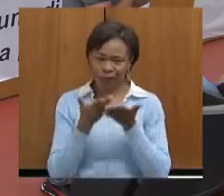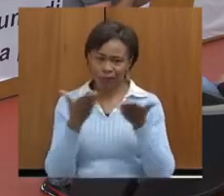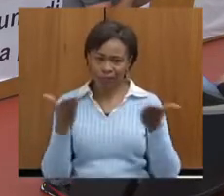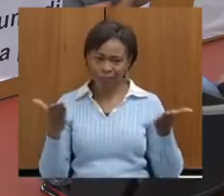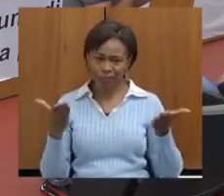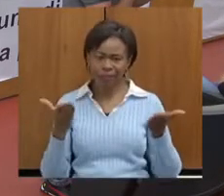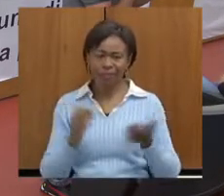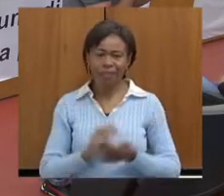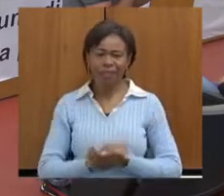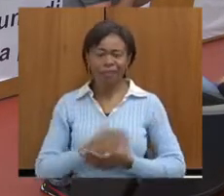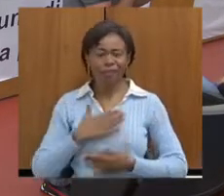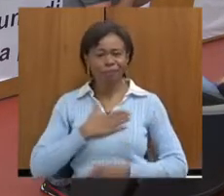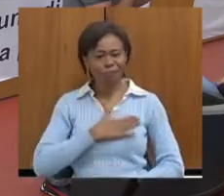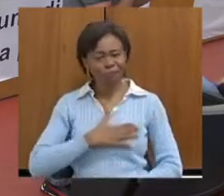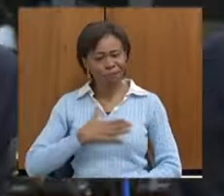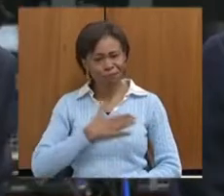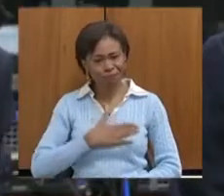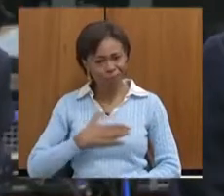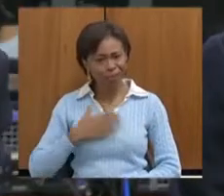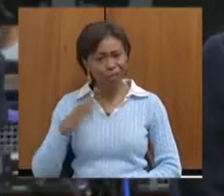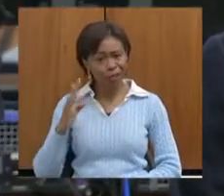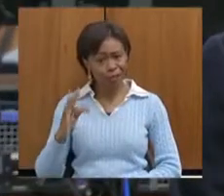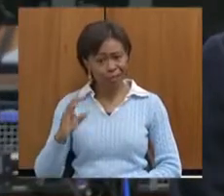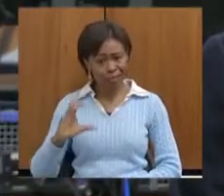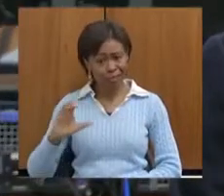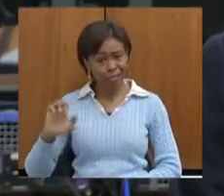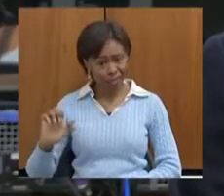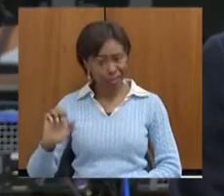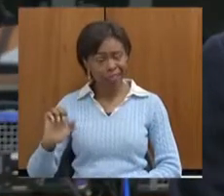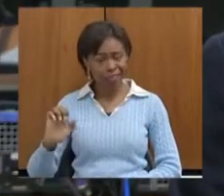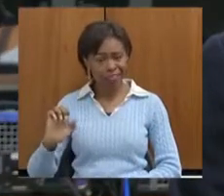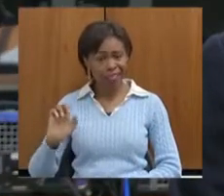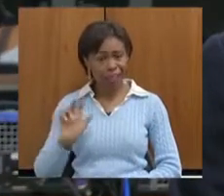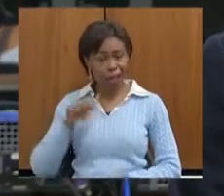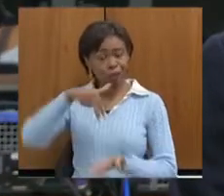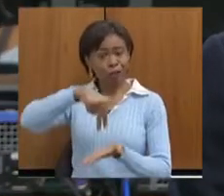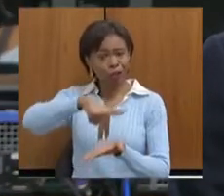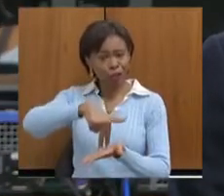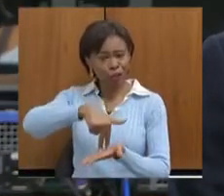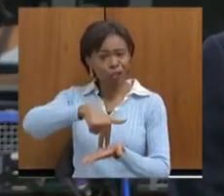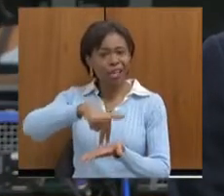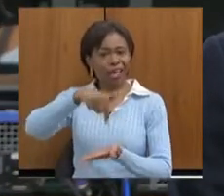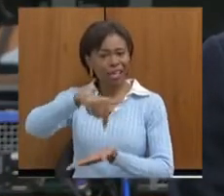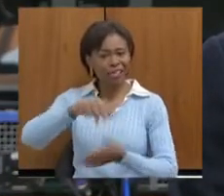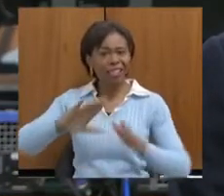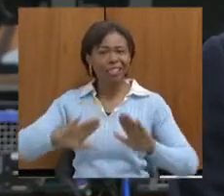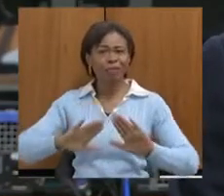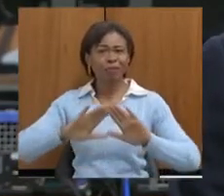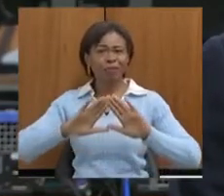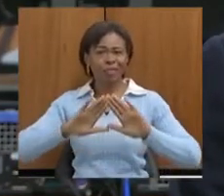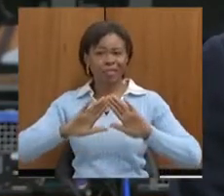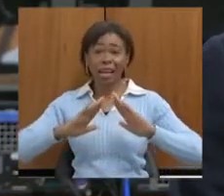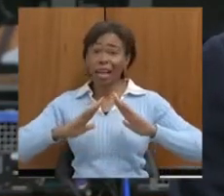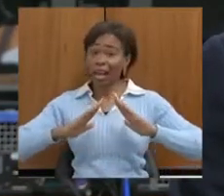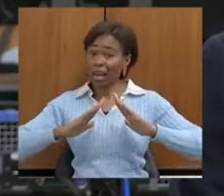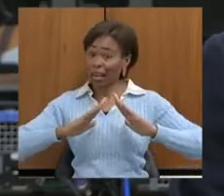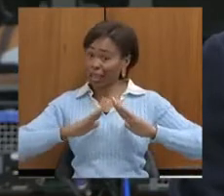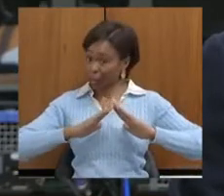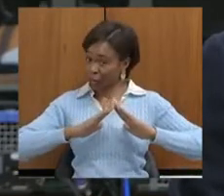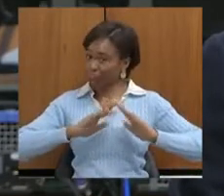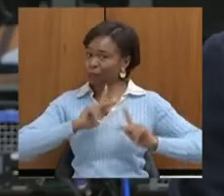é uma satisfação para Tribunal de Contas mais uma vez estará presente na Assembleia Legislativa na casa do povo